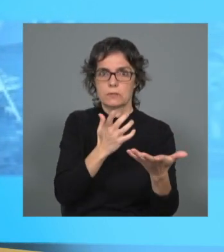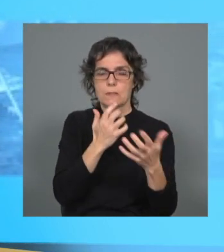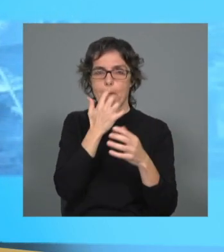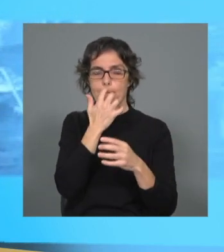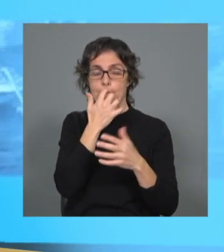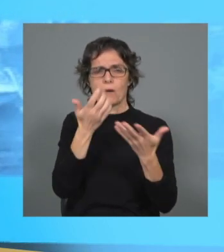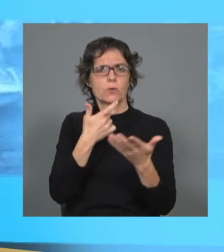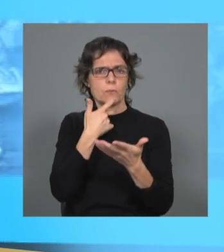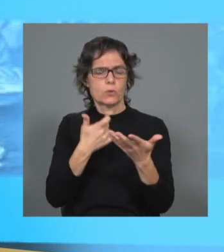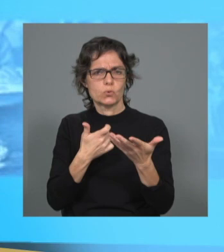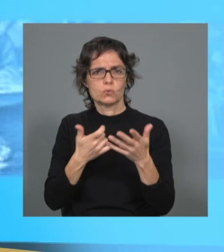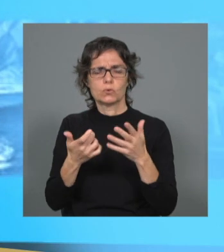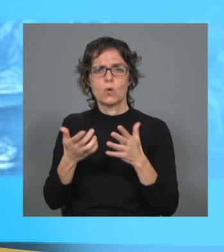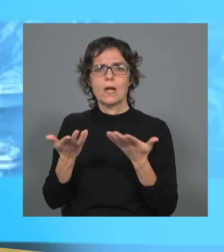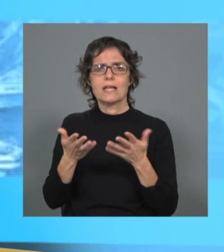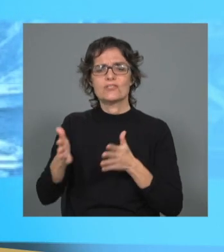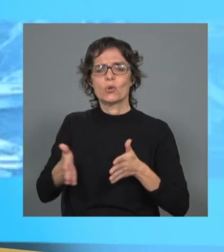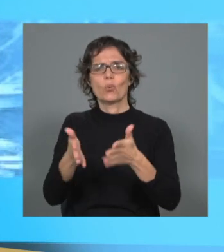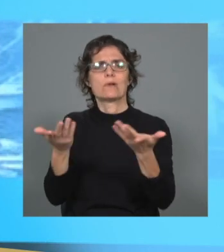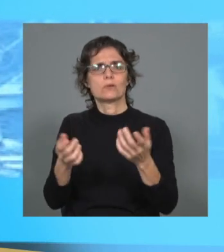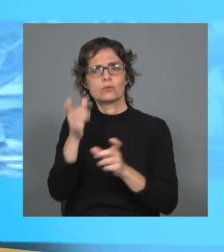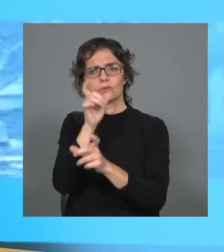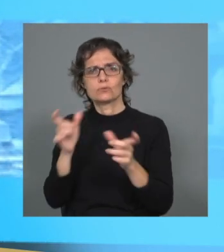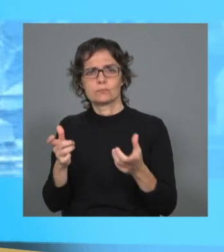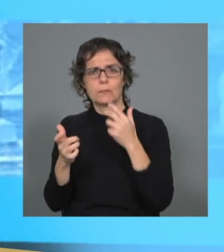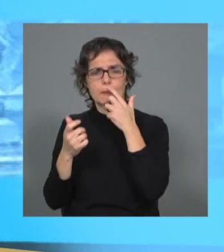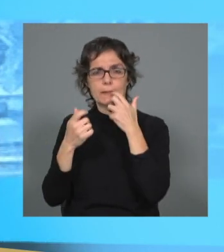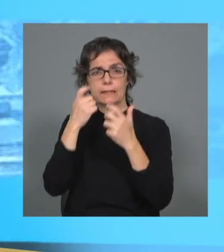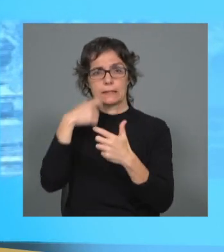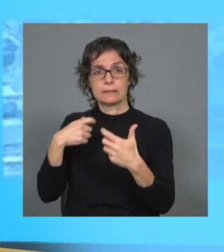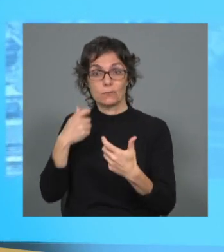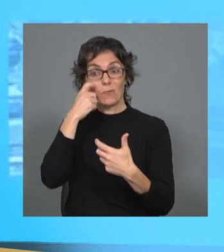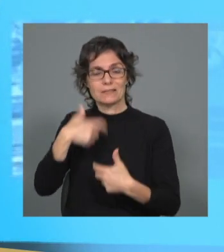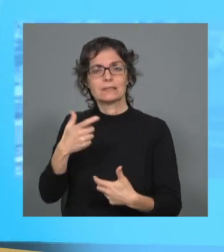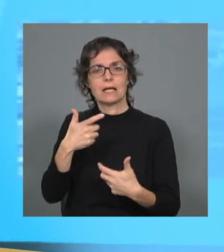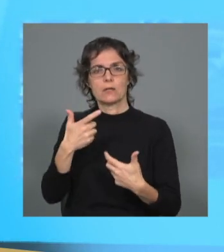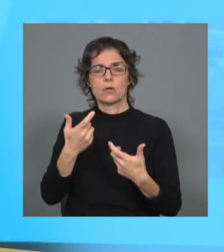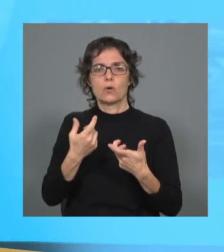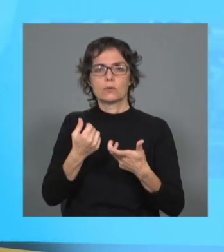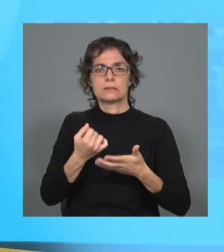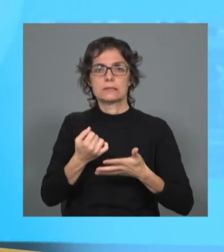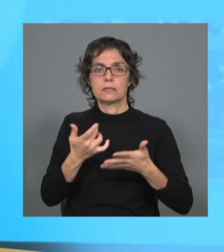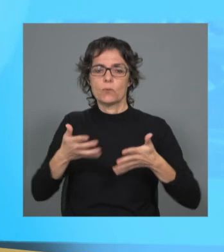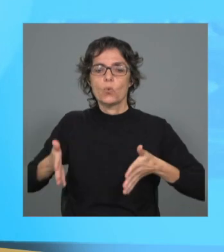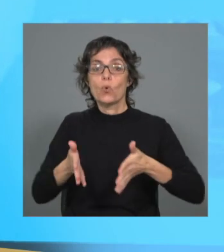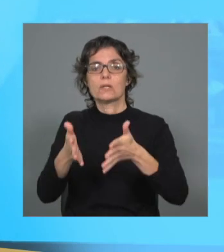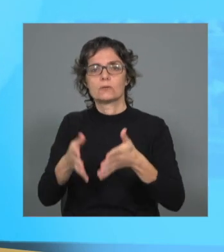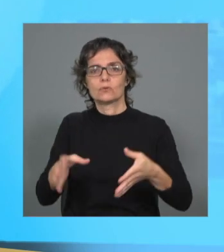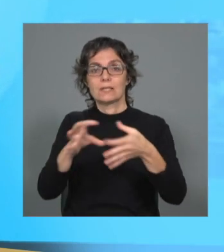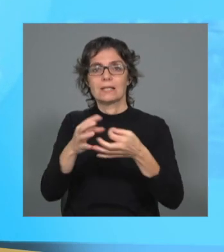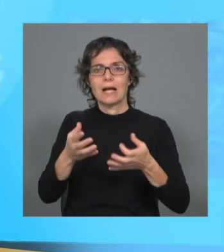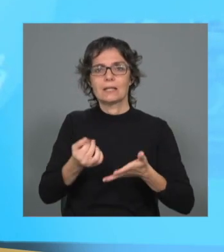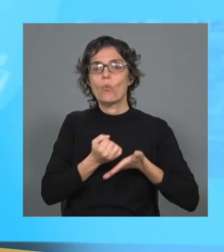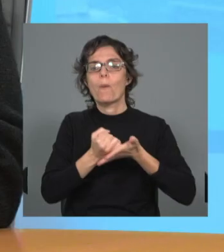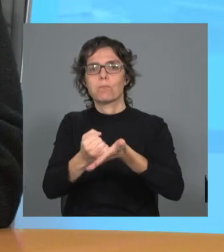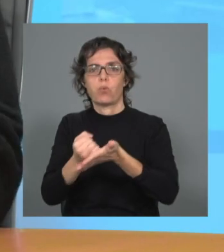Torna-se urgente também a definição de corredores humanitários para Sim. que possam chegar bens a quem lá permanece.